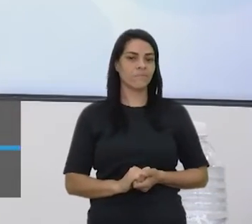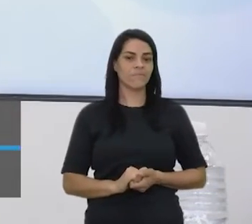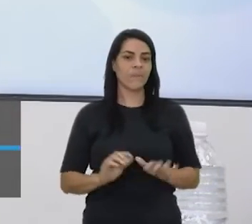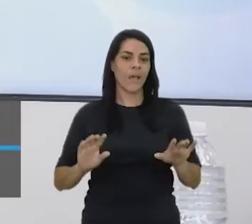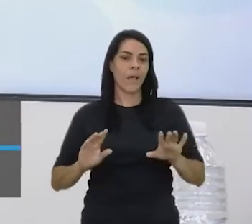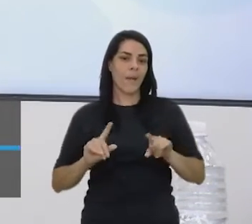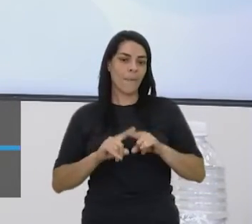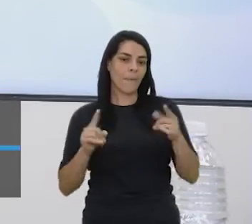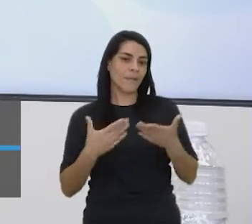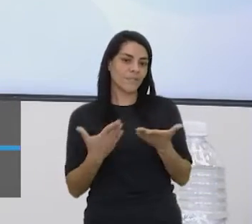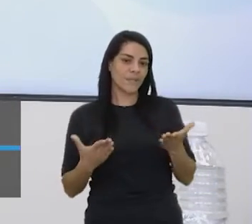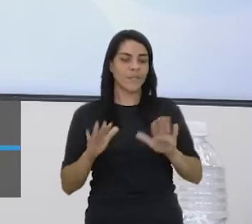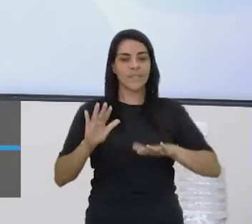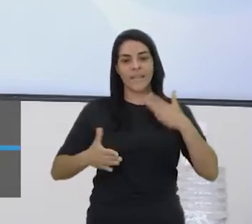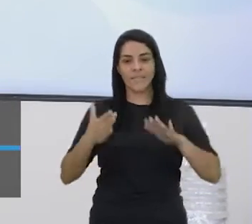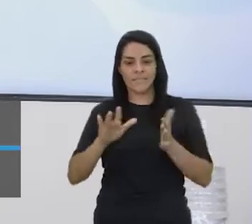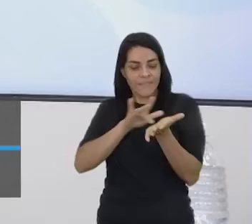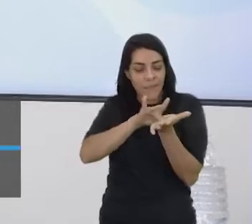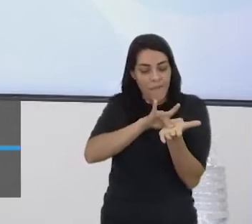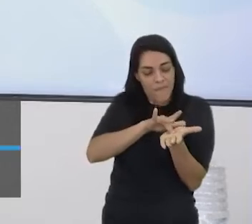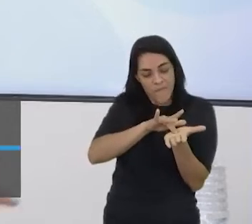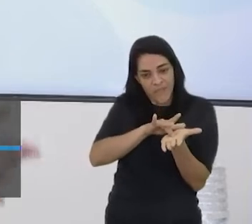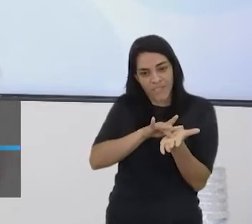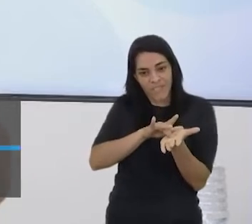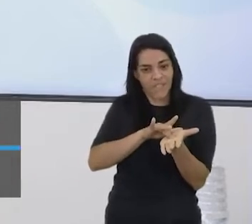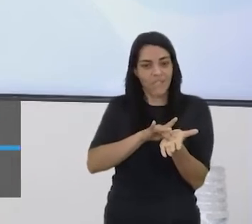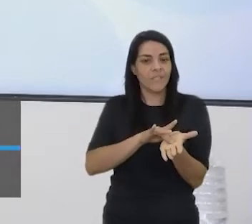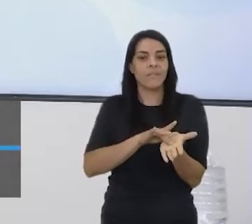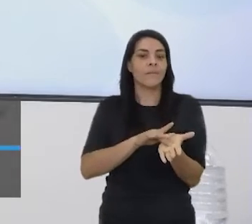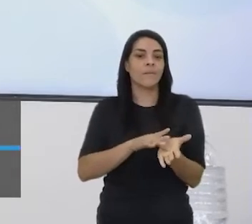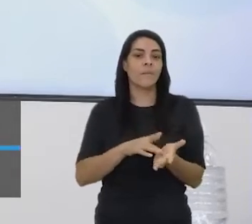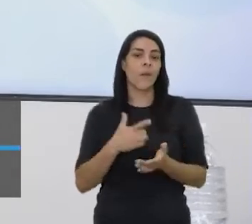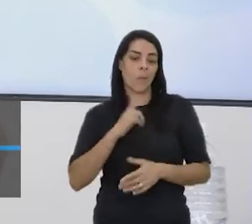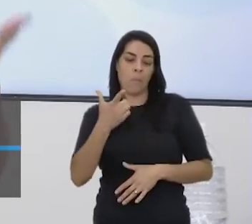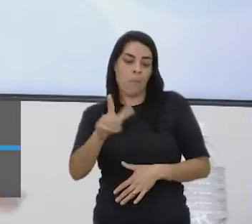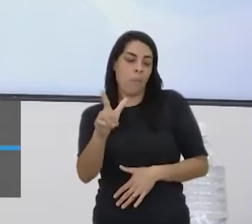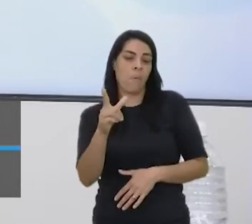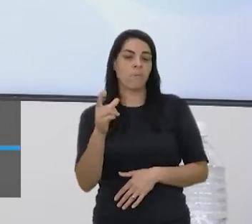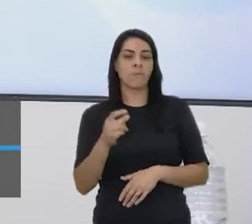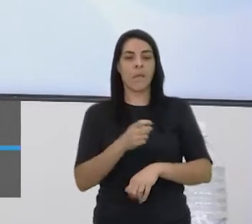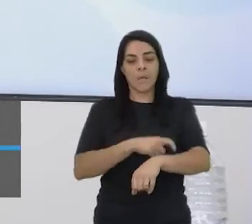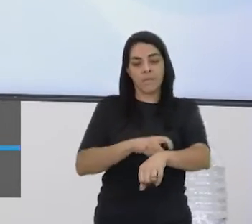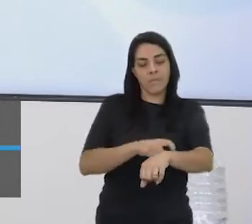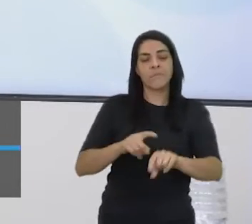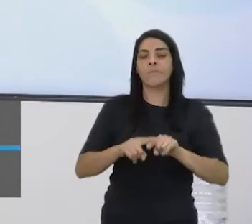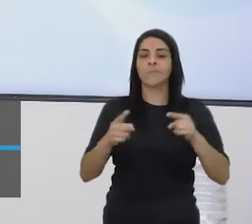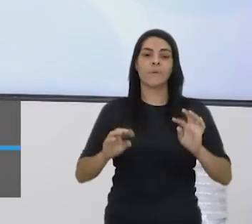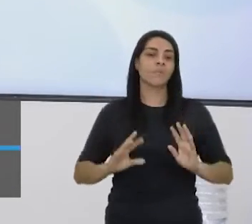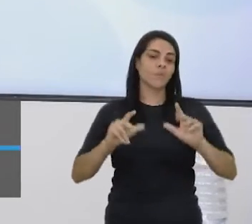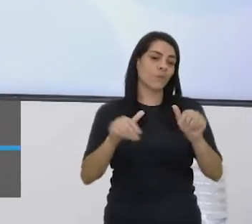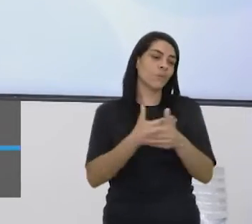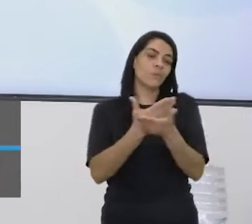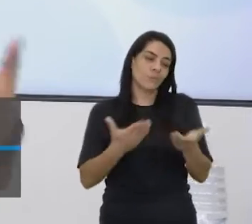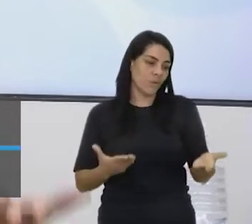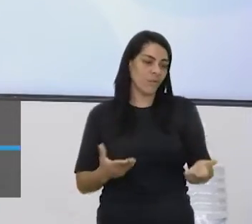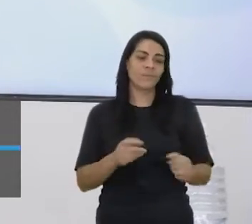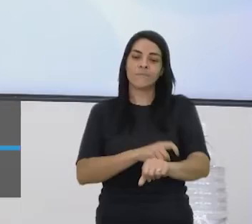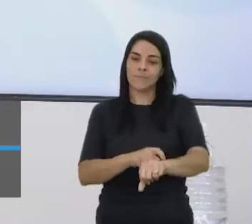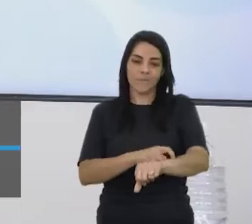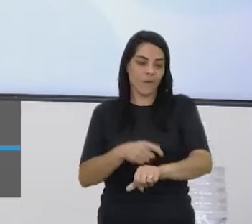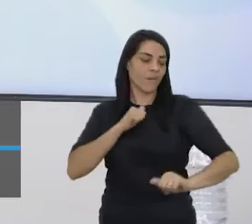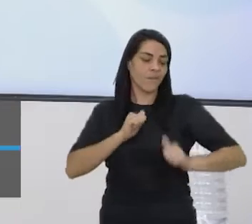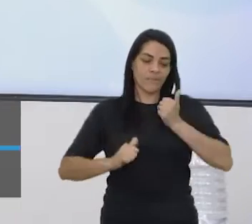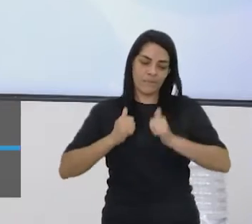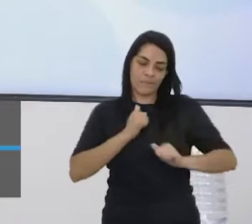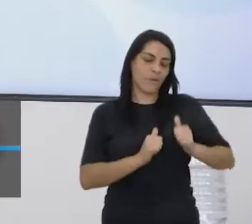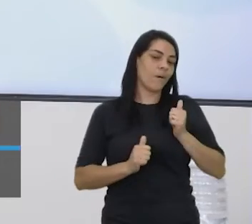cara de plena e vamos e é isso mas não quer dizer que todos nós não estamos também ansiosos